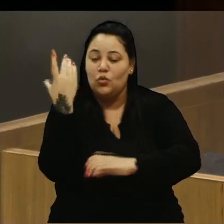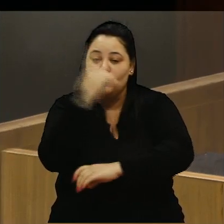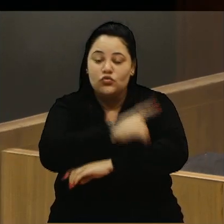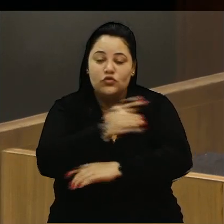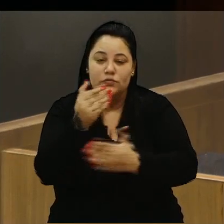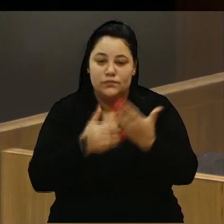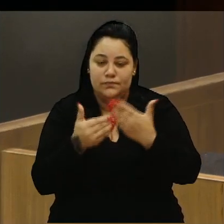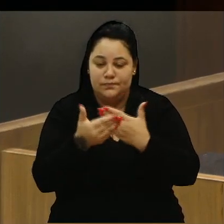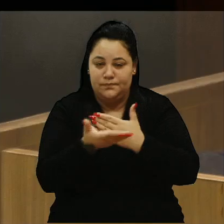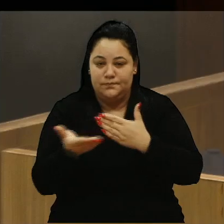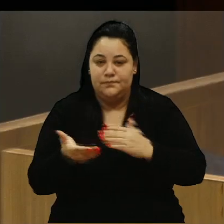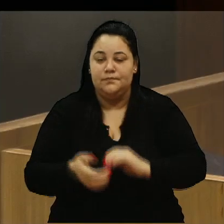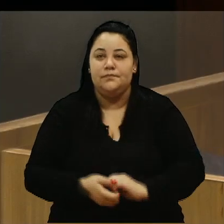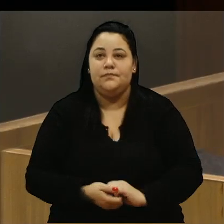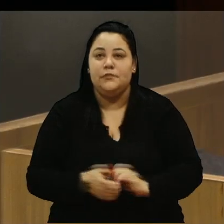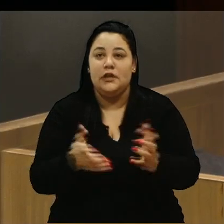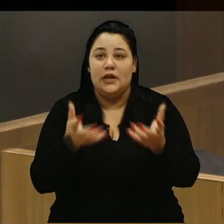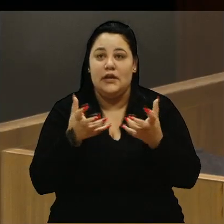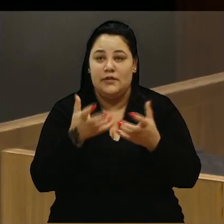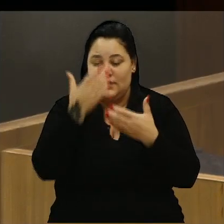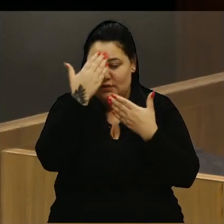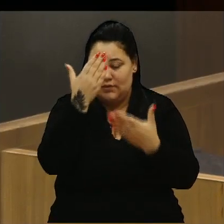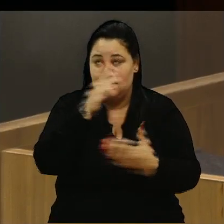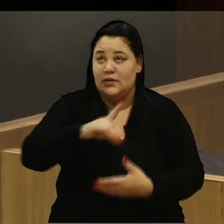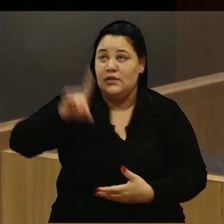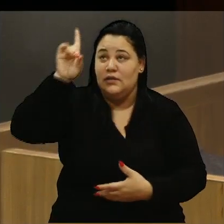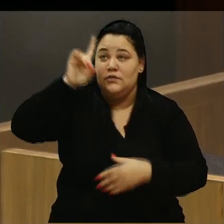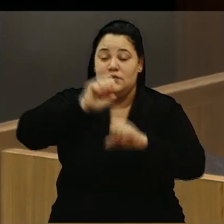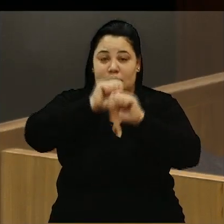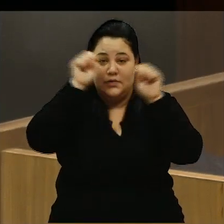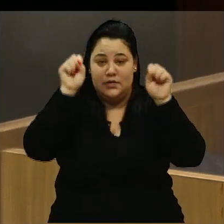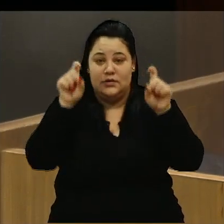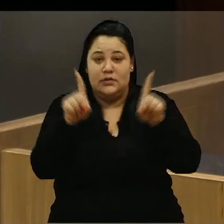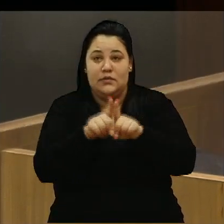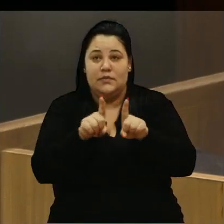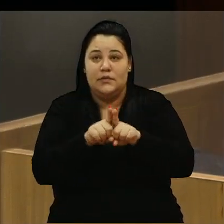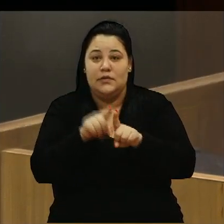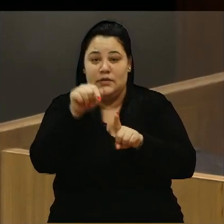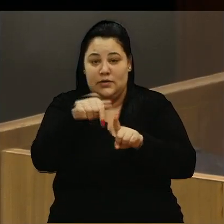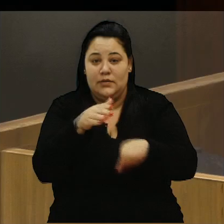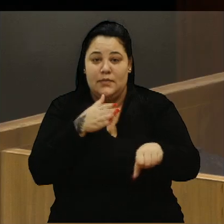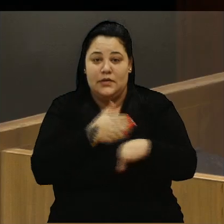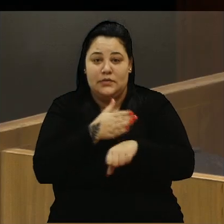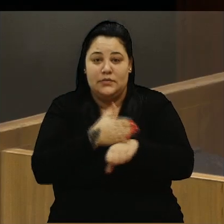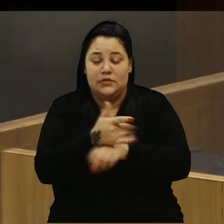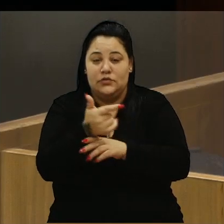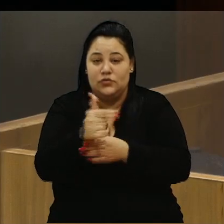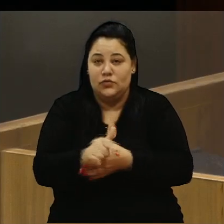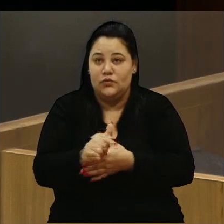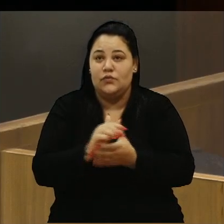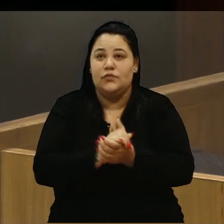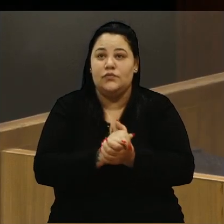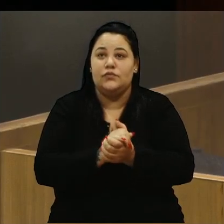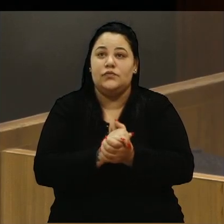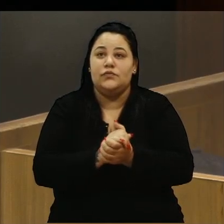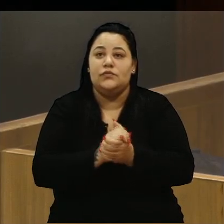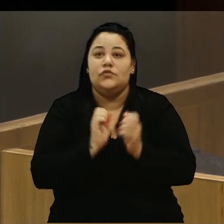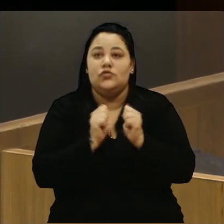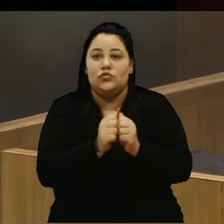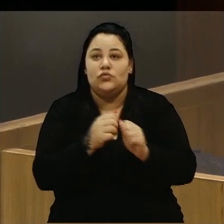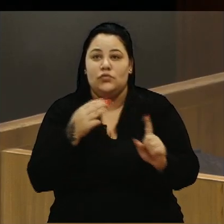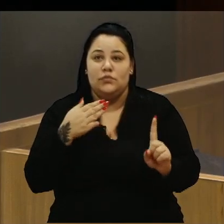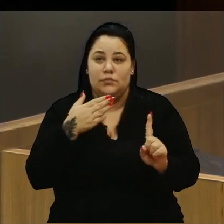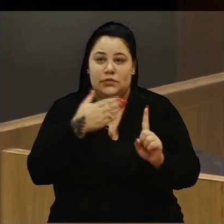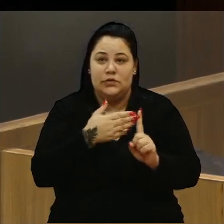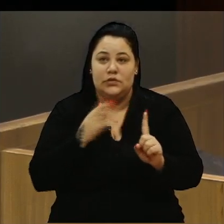todos. Quero agradecer a Deus por esta manhã, estar aqui na Casa do Povo mais uma vez, com a missão de representar